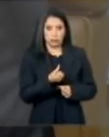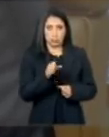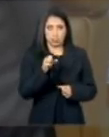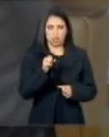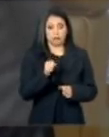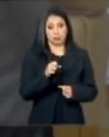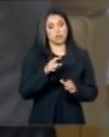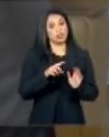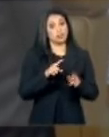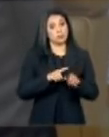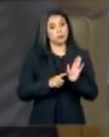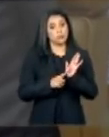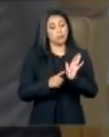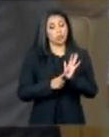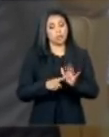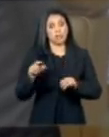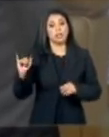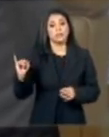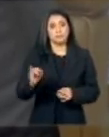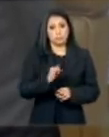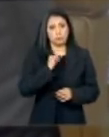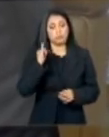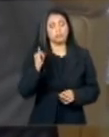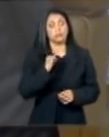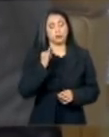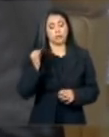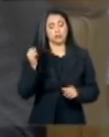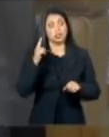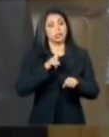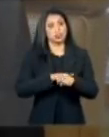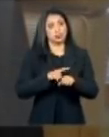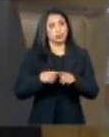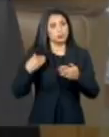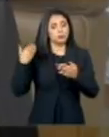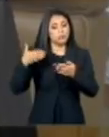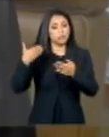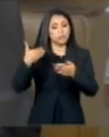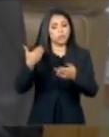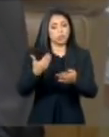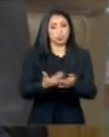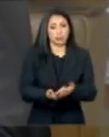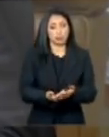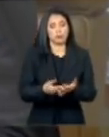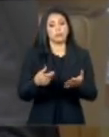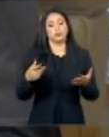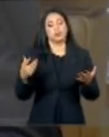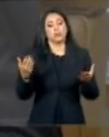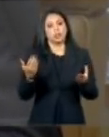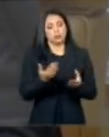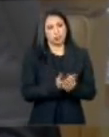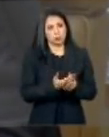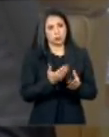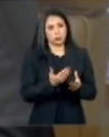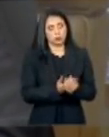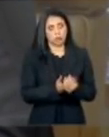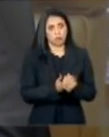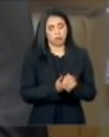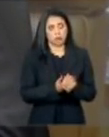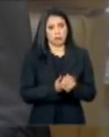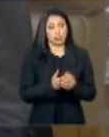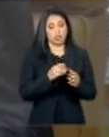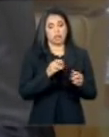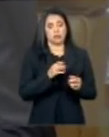tempo no processo de convalidação de atos estatais eivadas do supremo